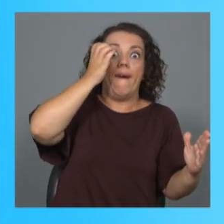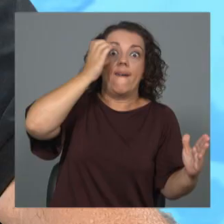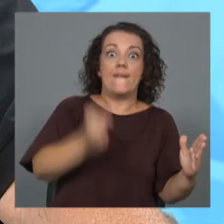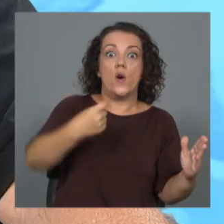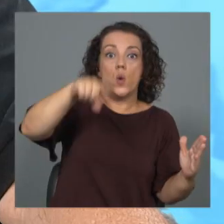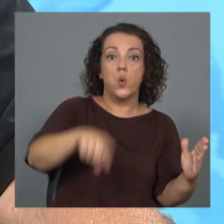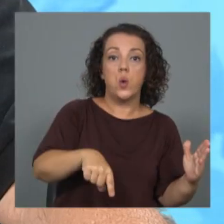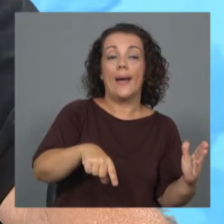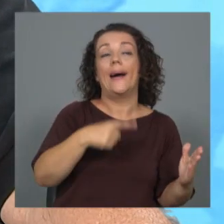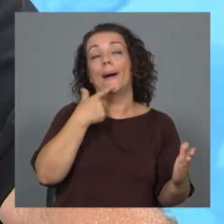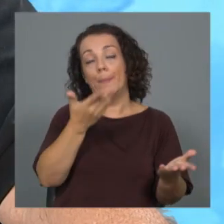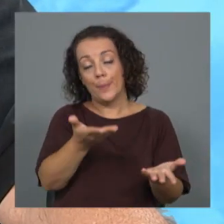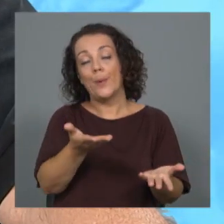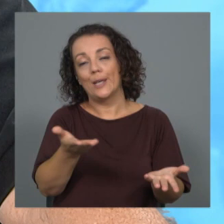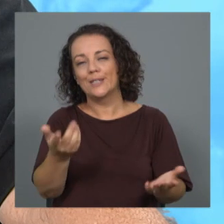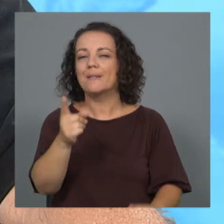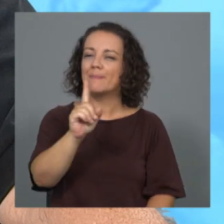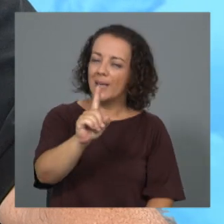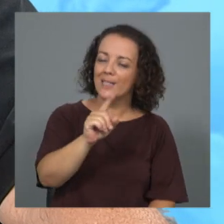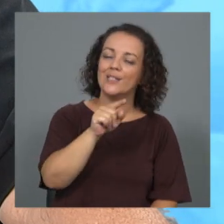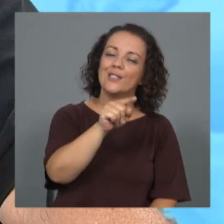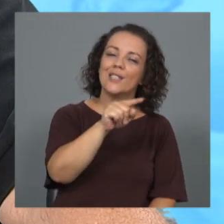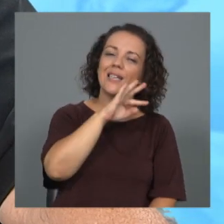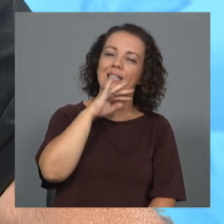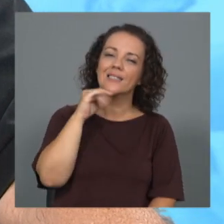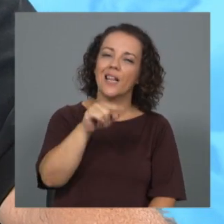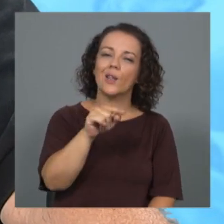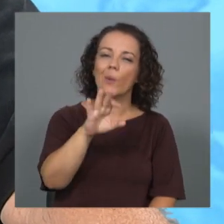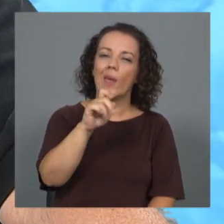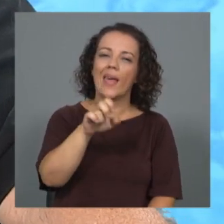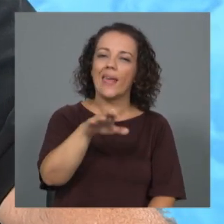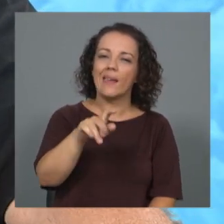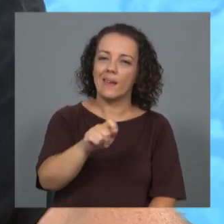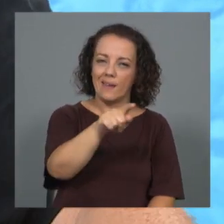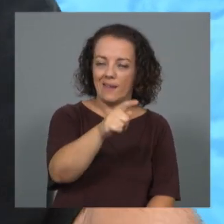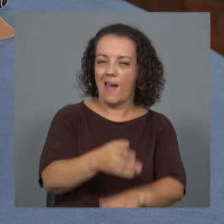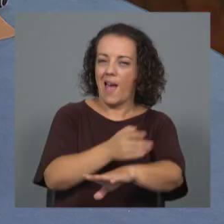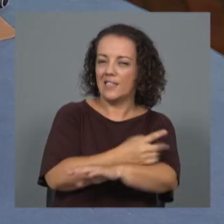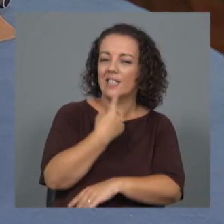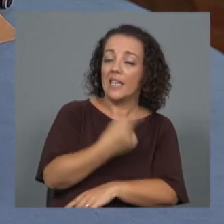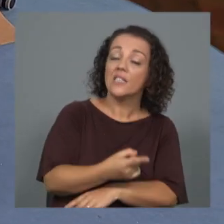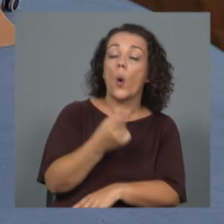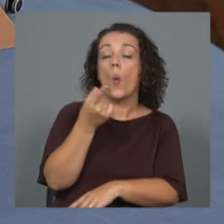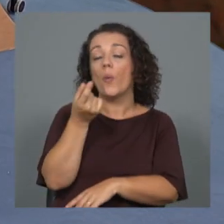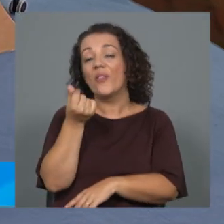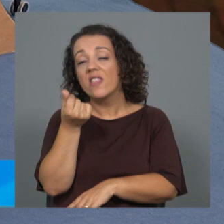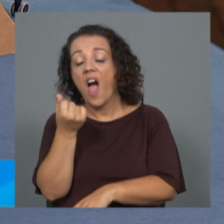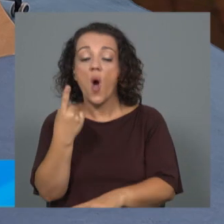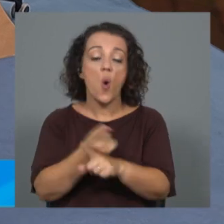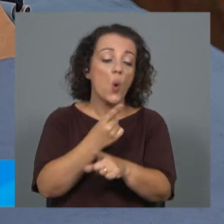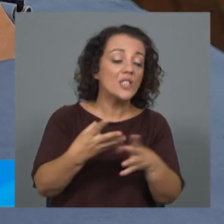aspecto, aliás, é engraçado que na introdução que o Henrique estava a fazer esta questão, o dinheiro e todas as coisas